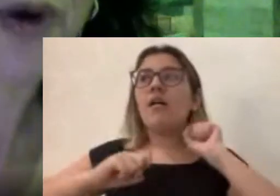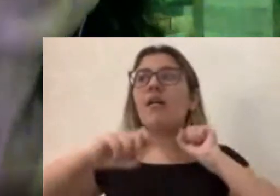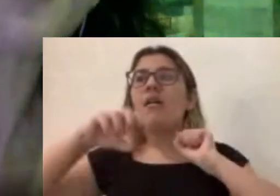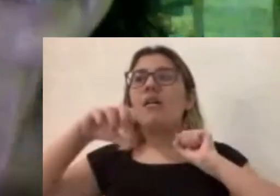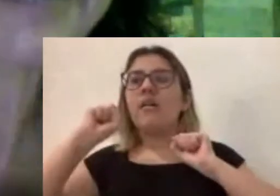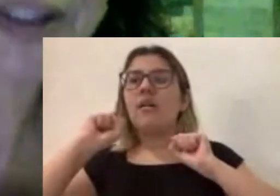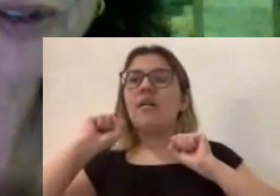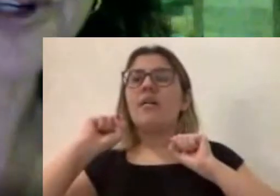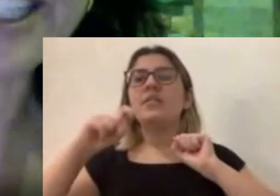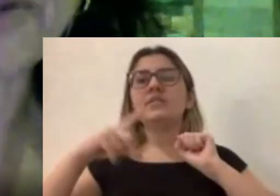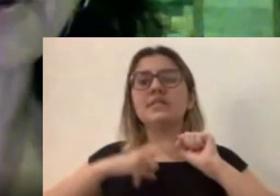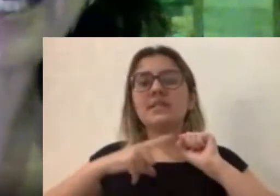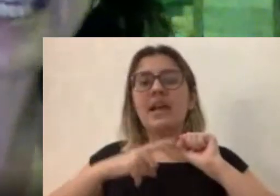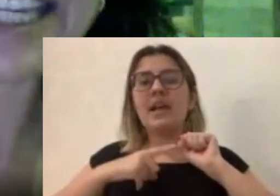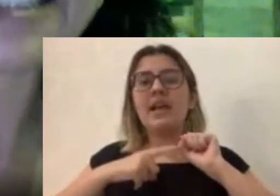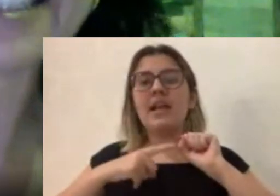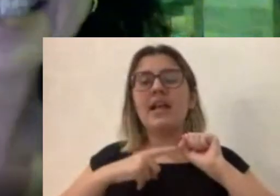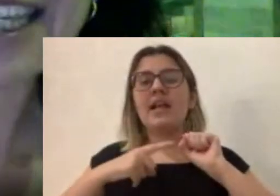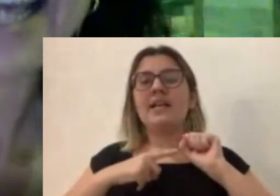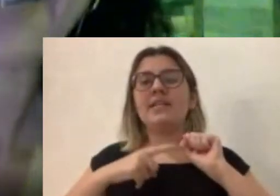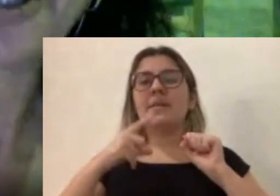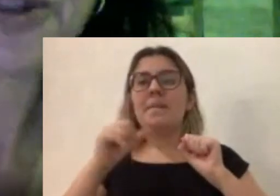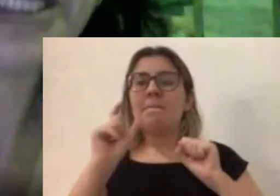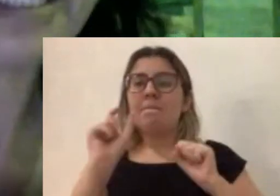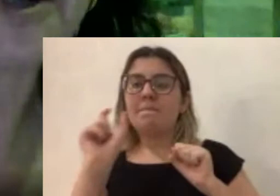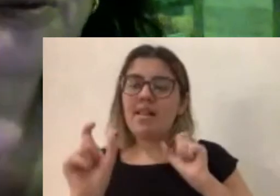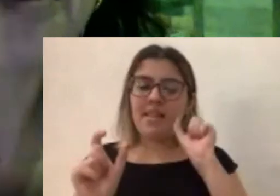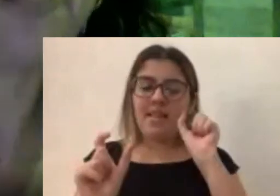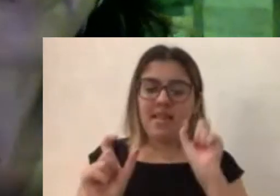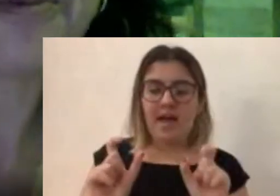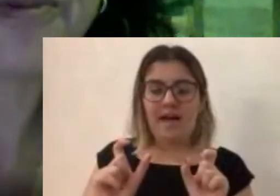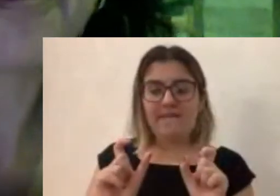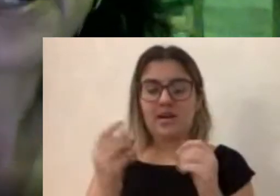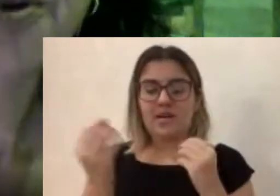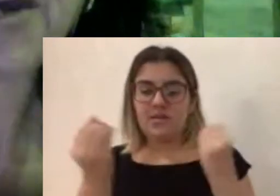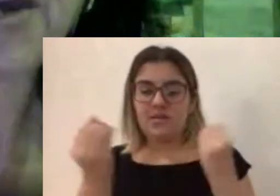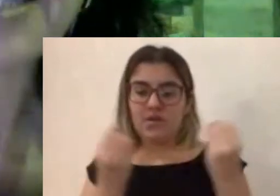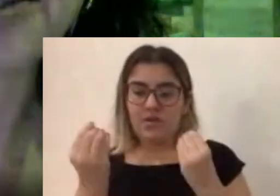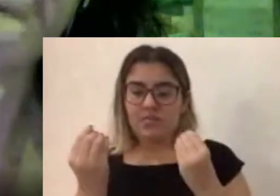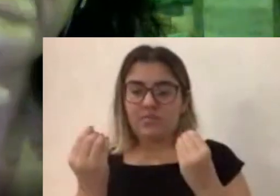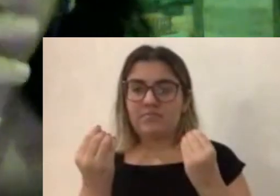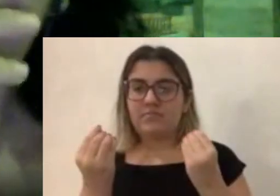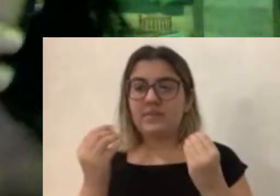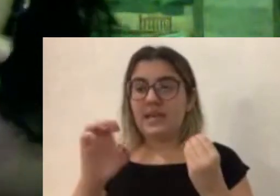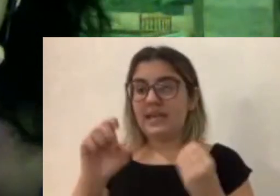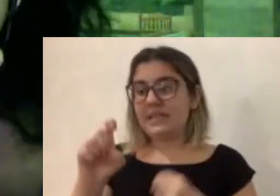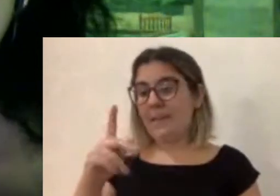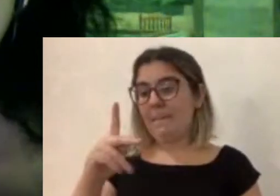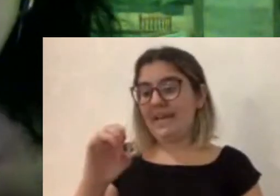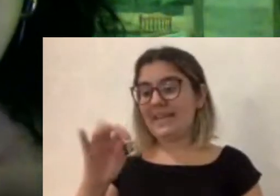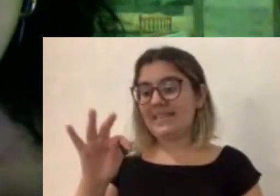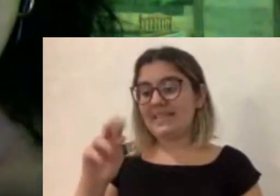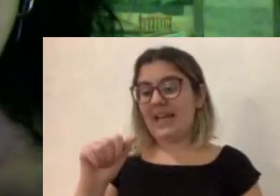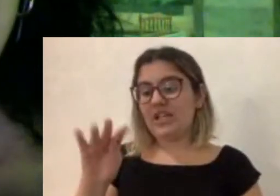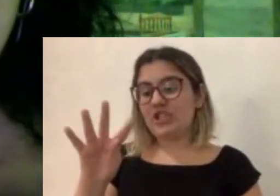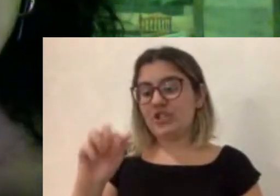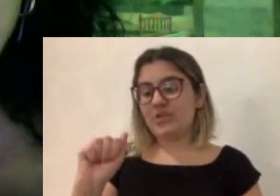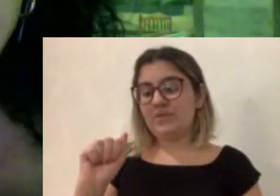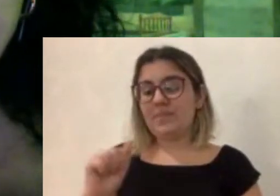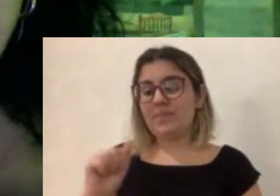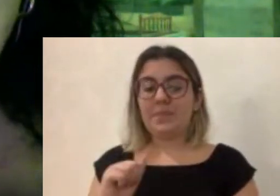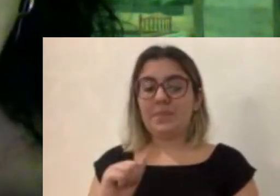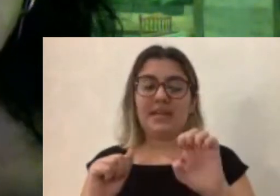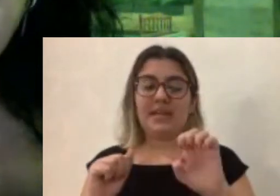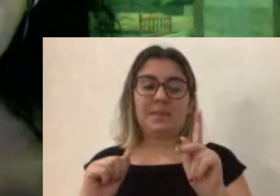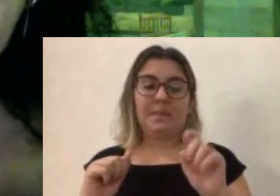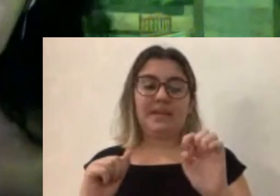no espectador. Então aí a gente brinca com essas duas palavras,